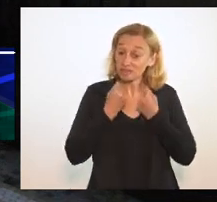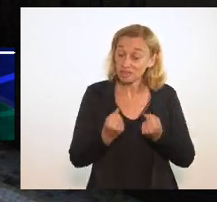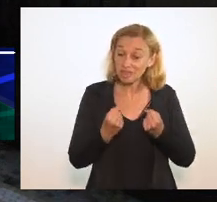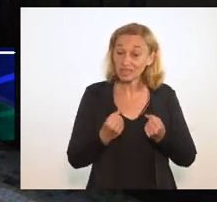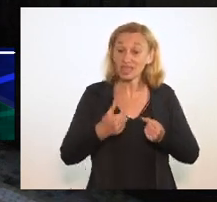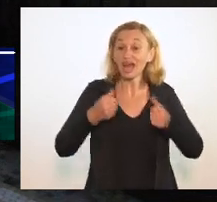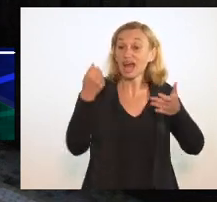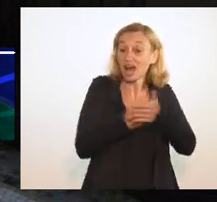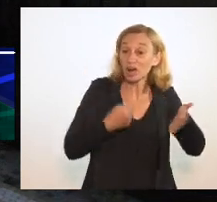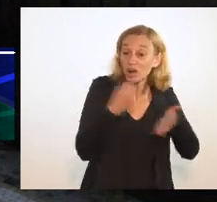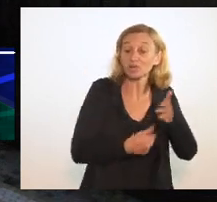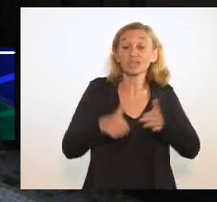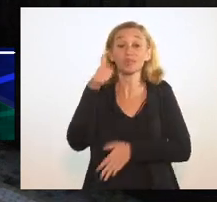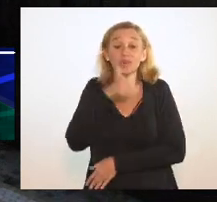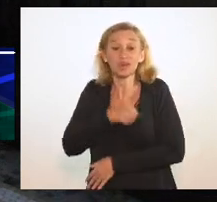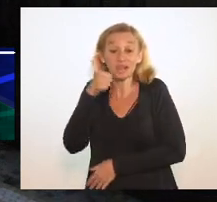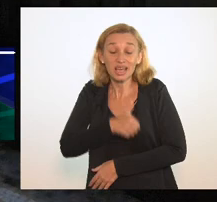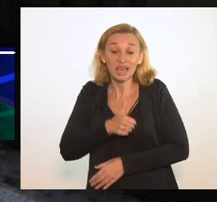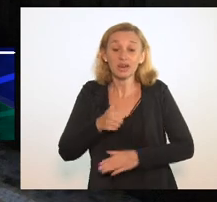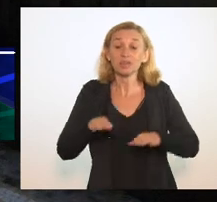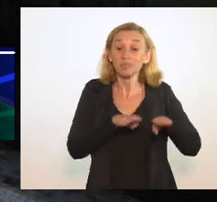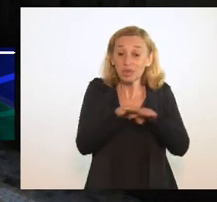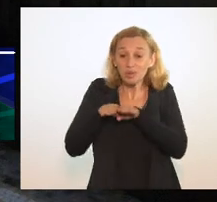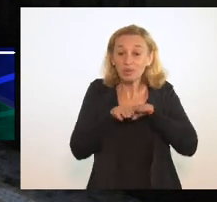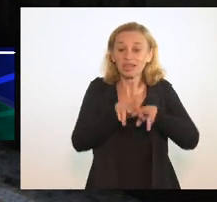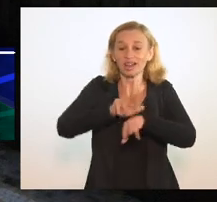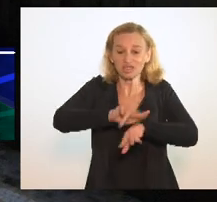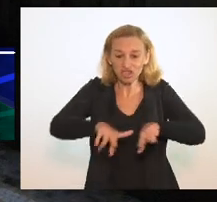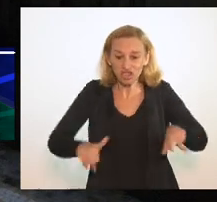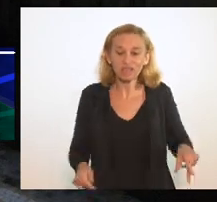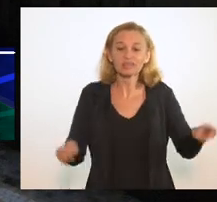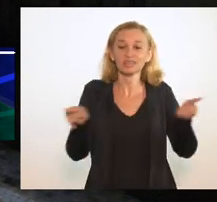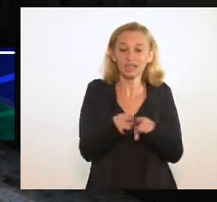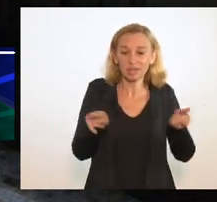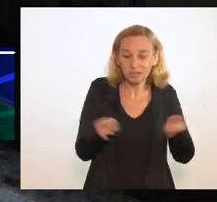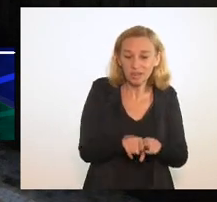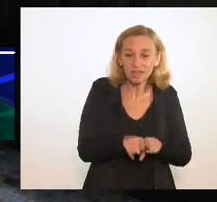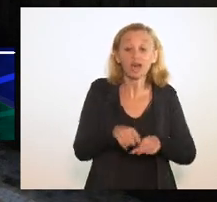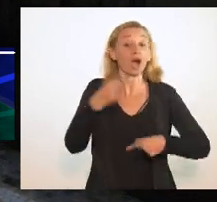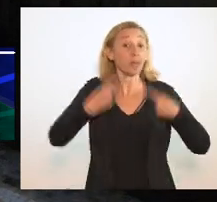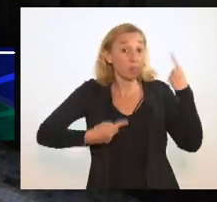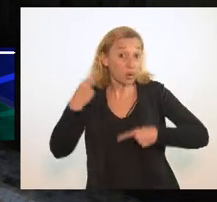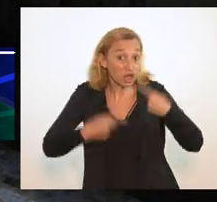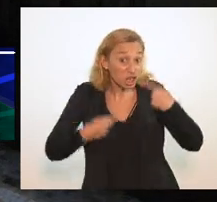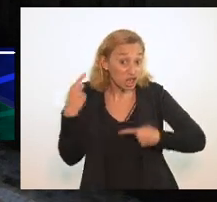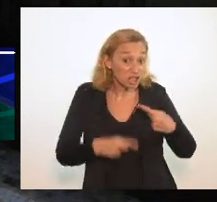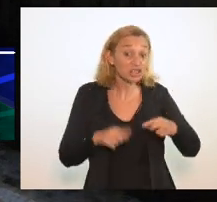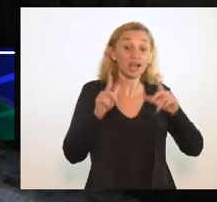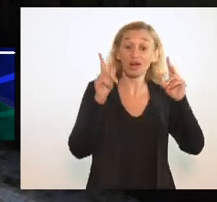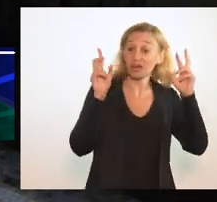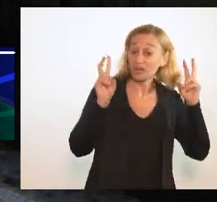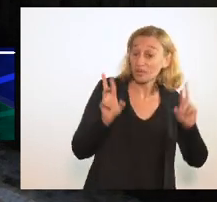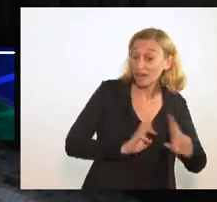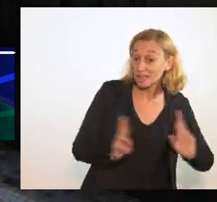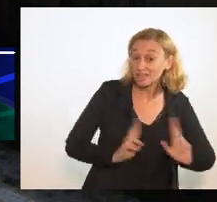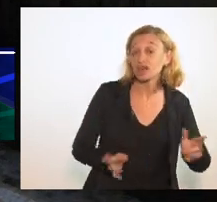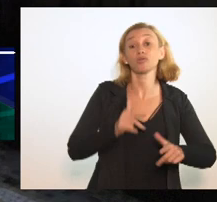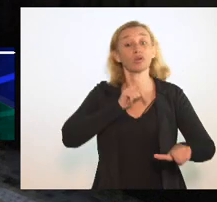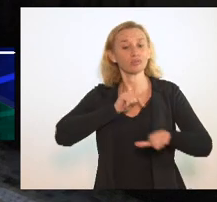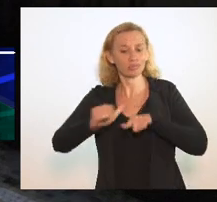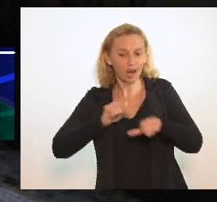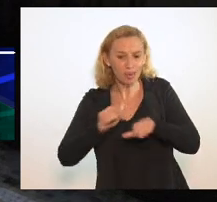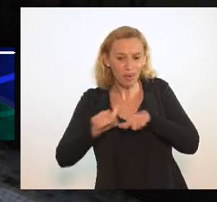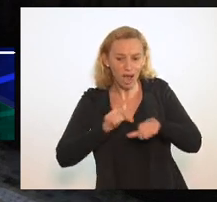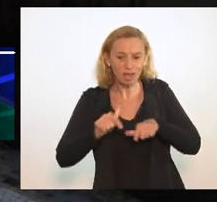das mulheres, a luta por igualdade de gênero, também com relação à política, com relação ao trabalho, né, o